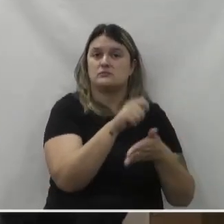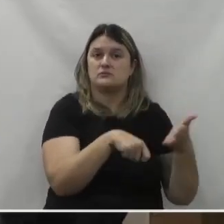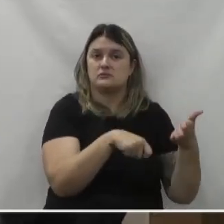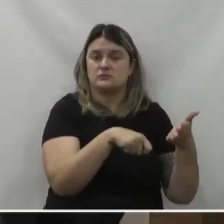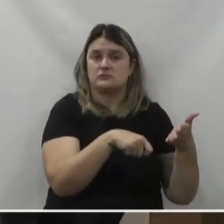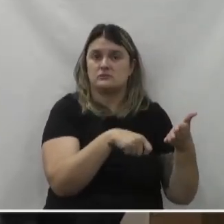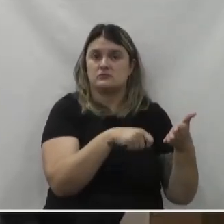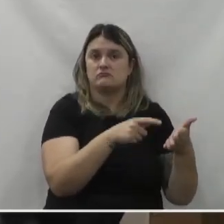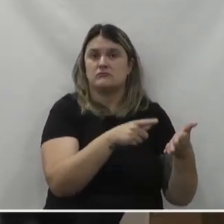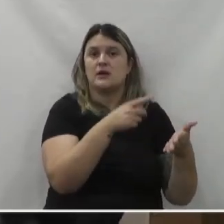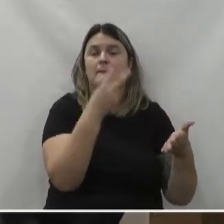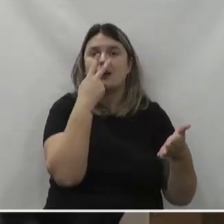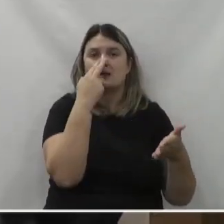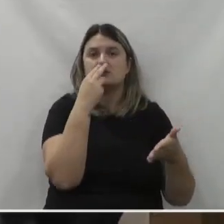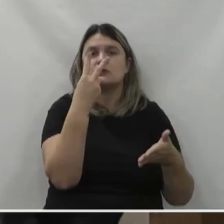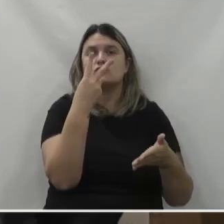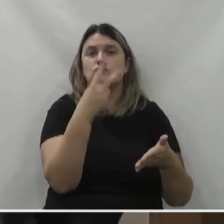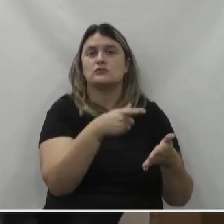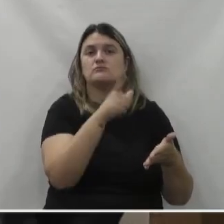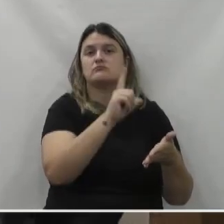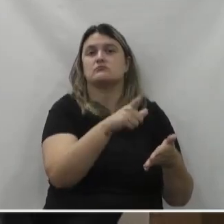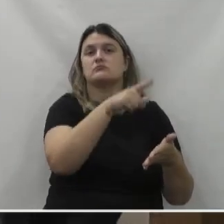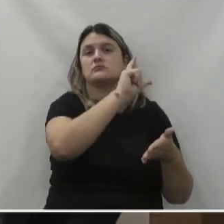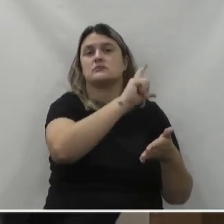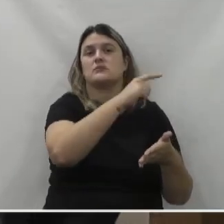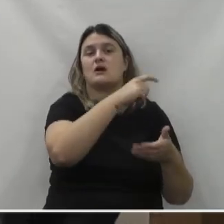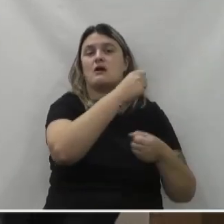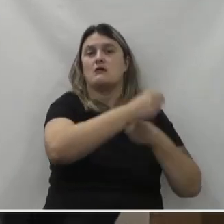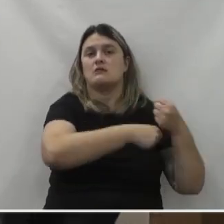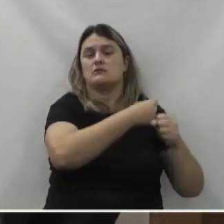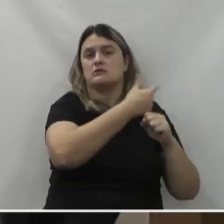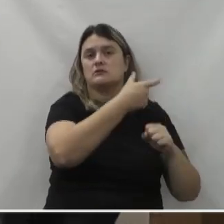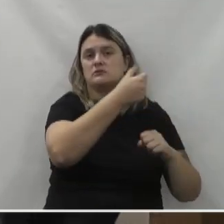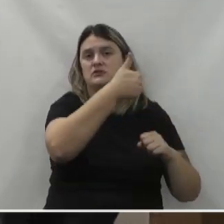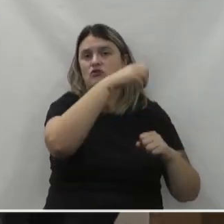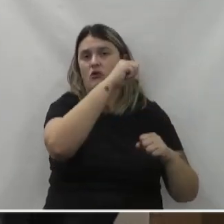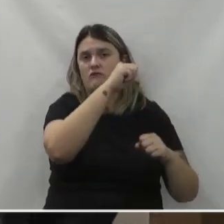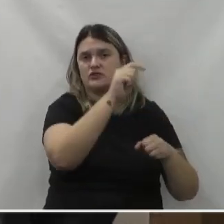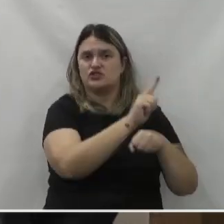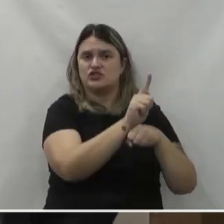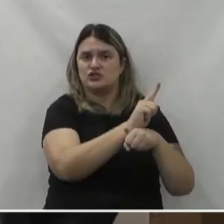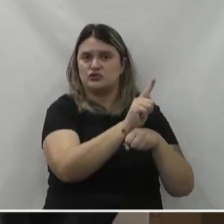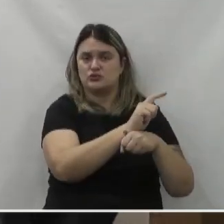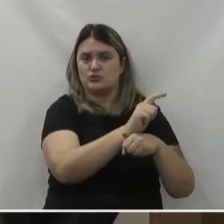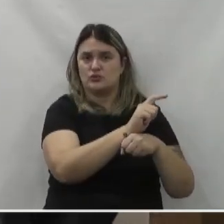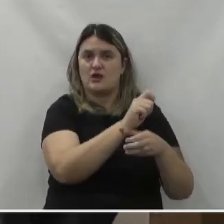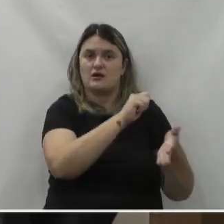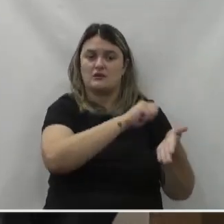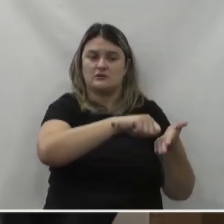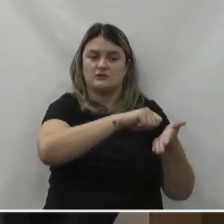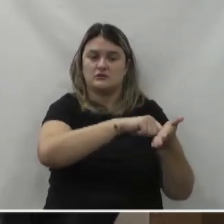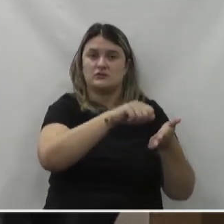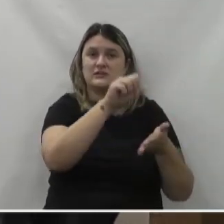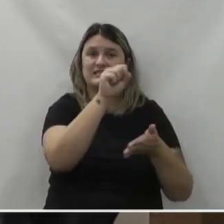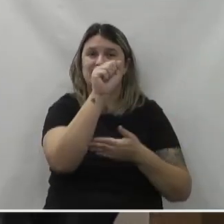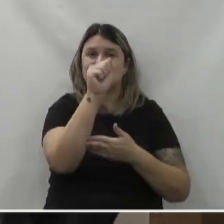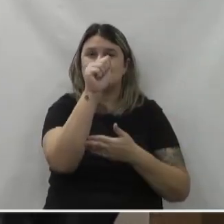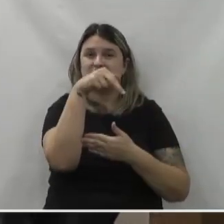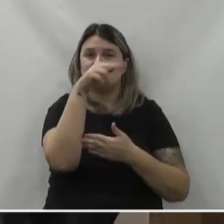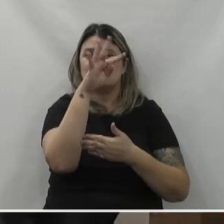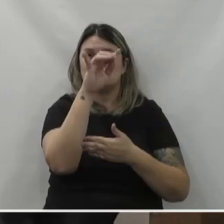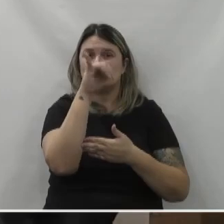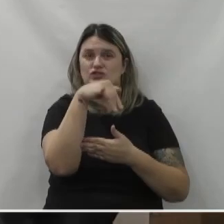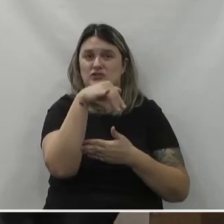do anterior, né, de 2019, que foi assinado nos últimos dias de